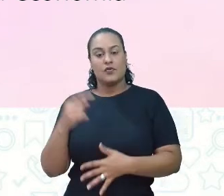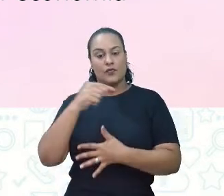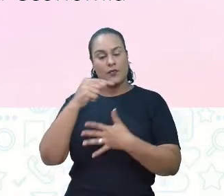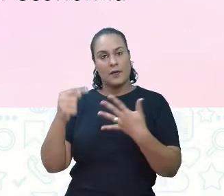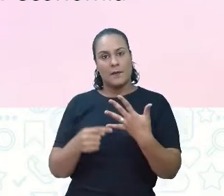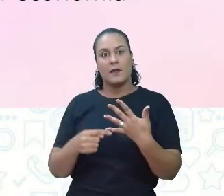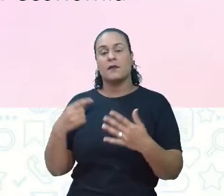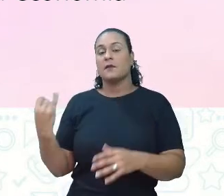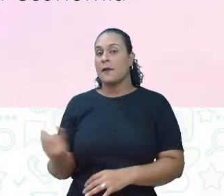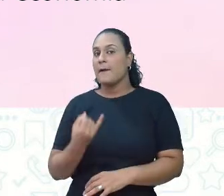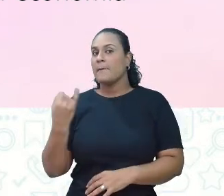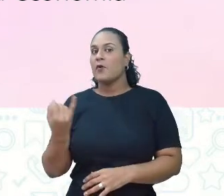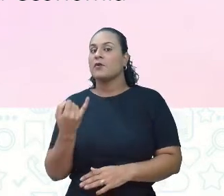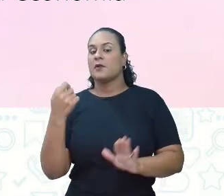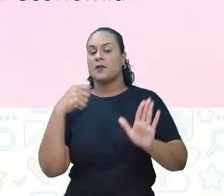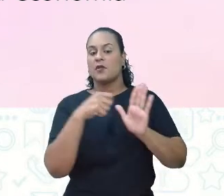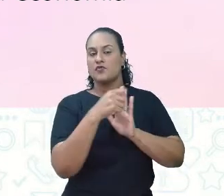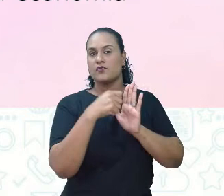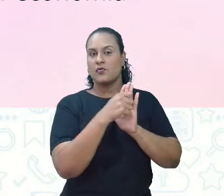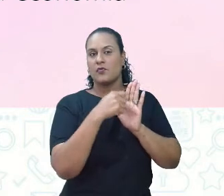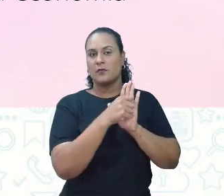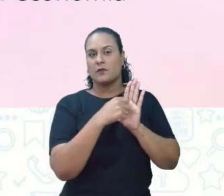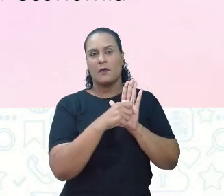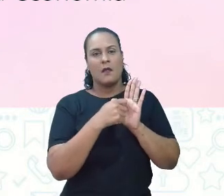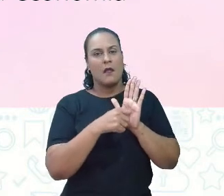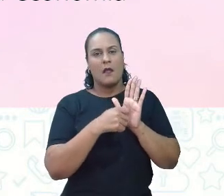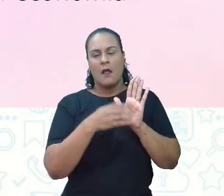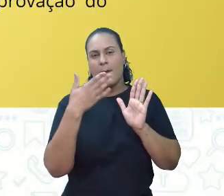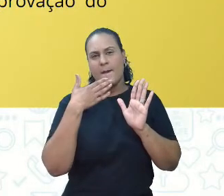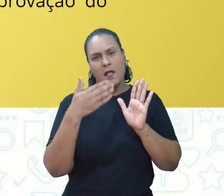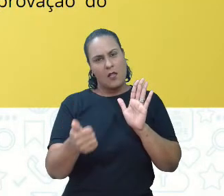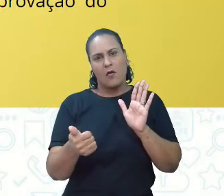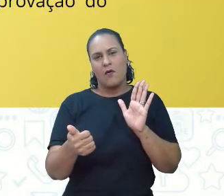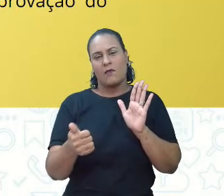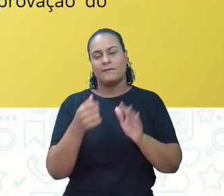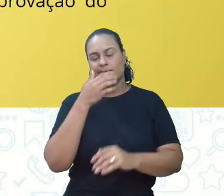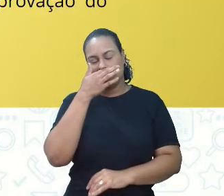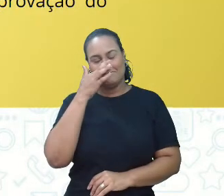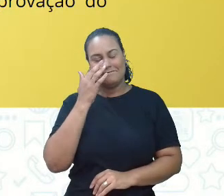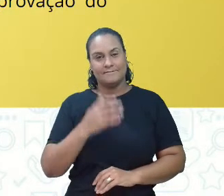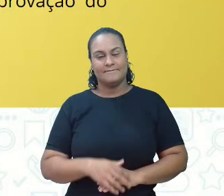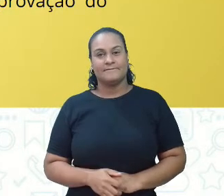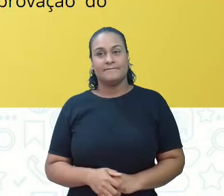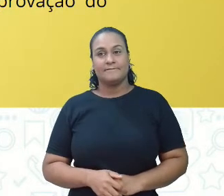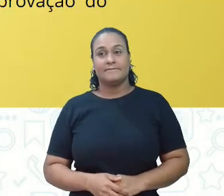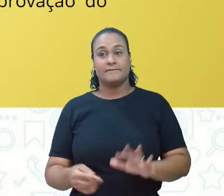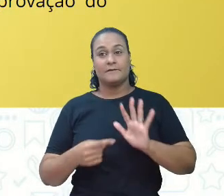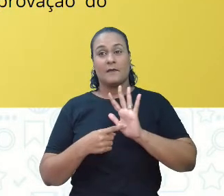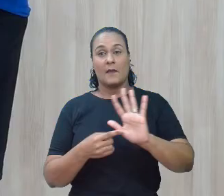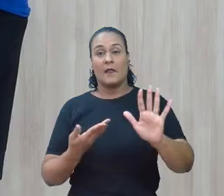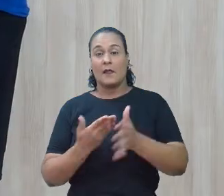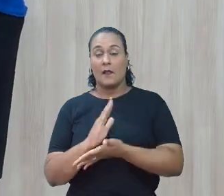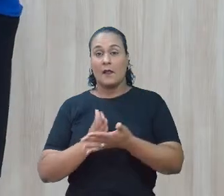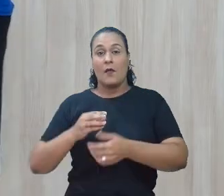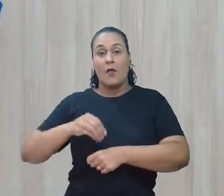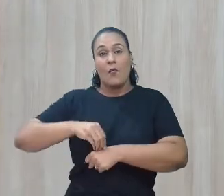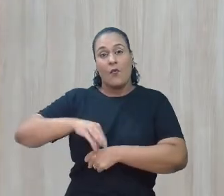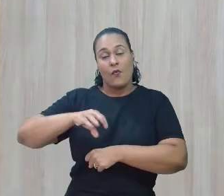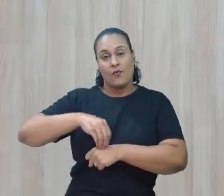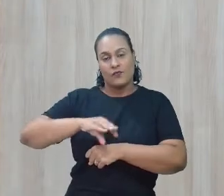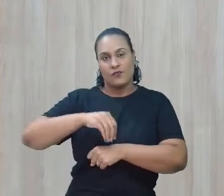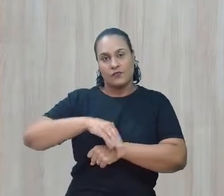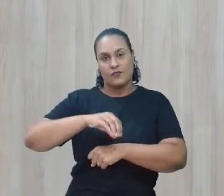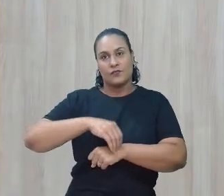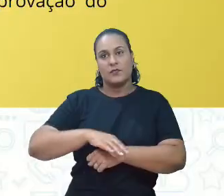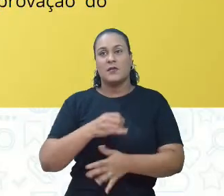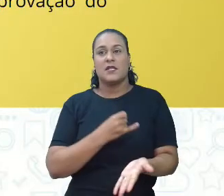ajudam a nossa escrita ficar mais fluida, né? Mais compreensível. E aqui eu trouxe assim, algumas dicas.